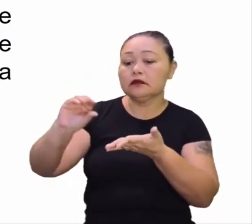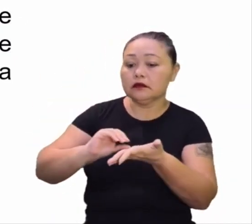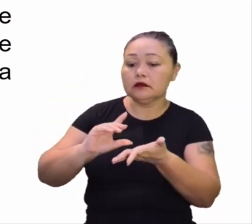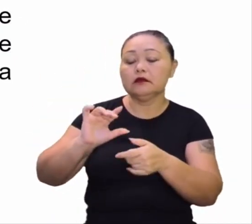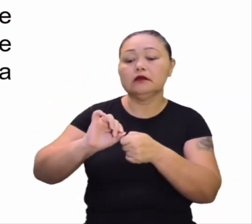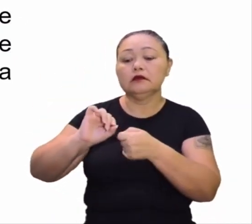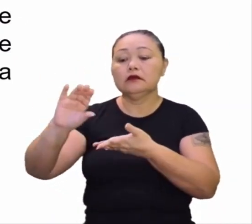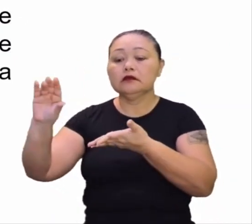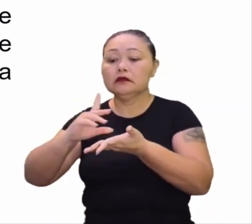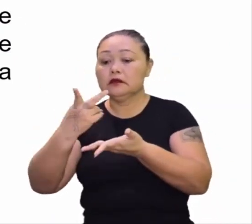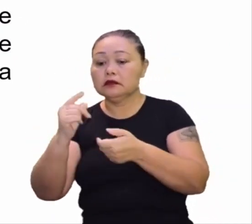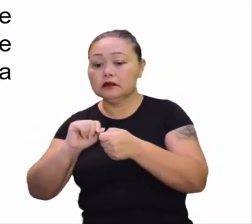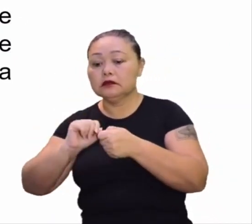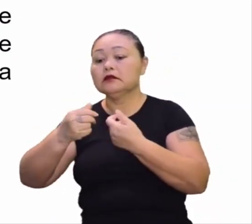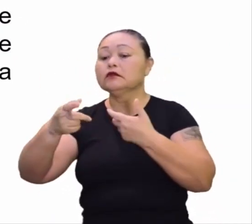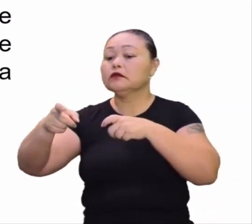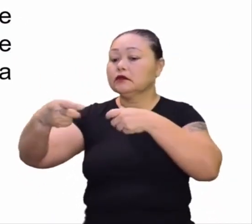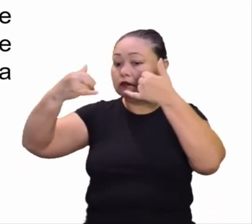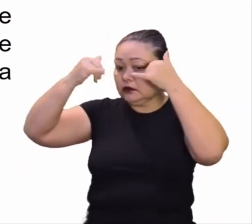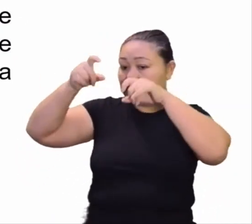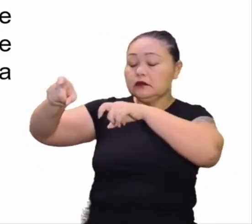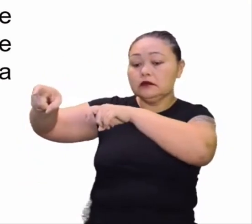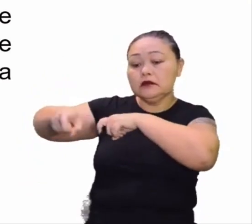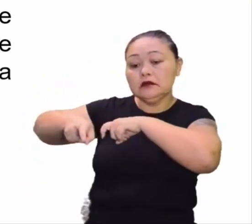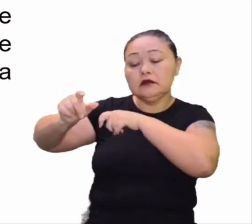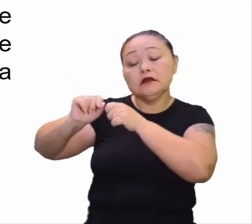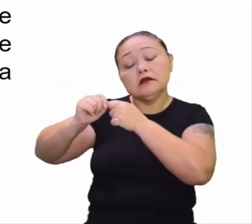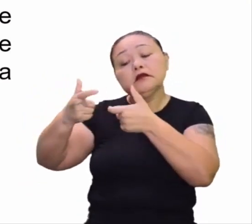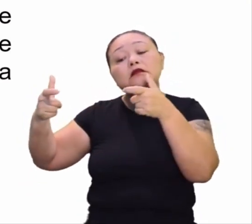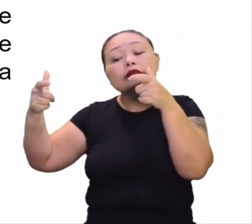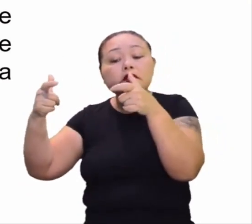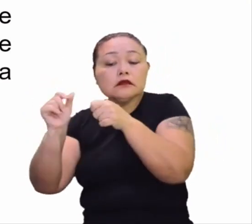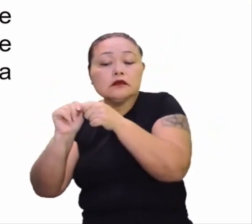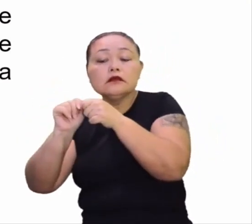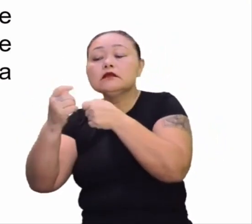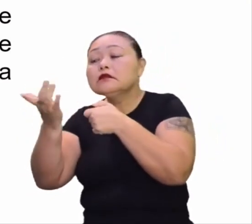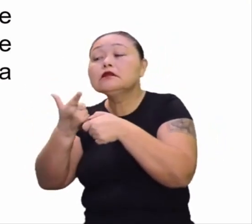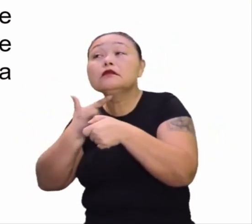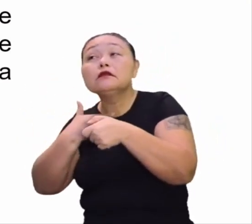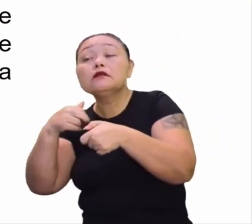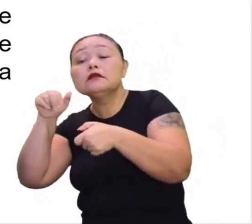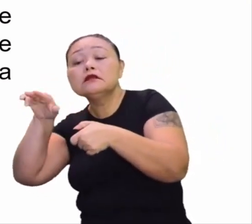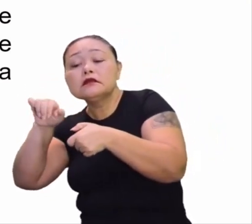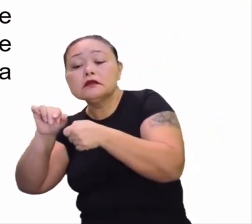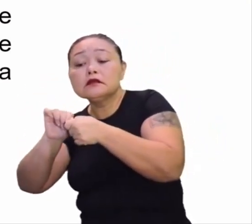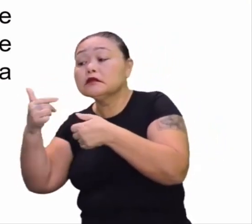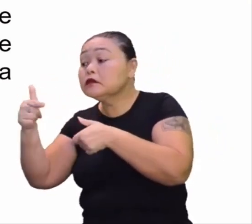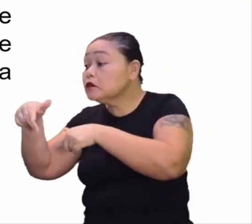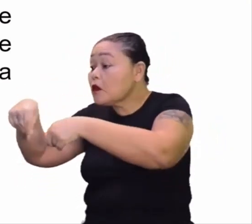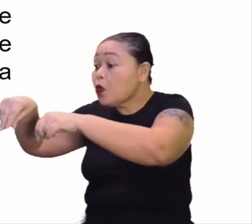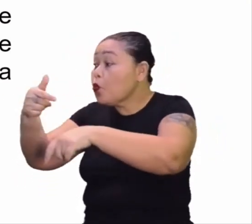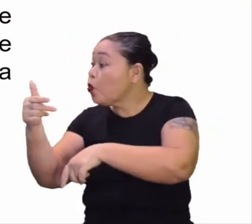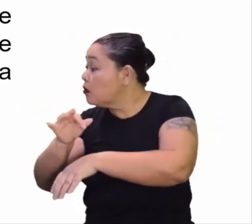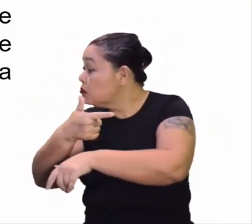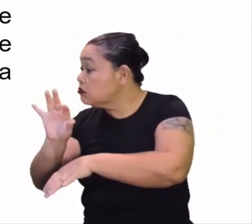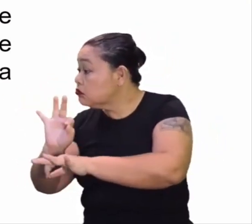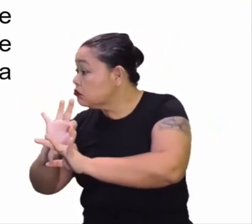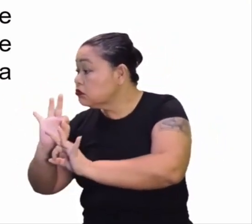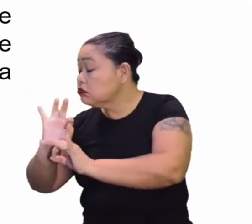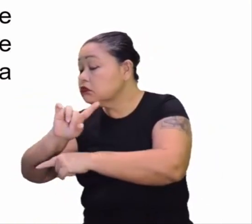investidores que queriam investir aqui na agropecuária, mas também pequeno agricultor que queria vir lá do sul, que já que não tinha terra, mas também que o